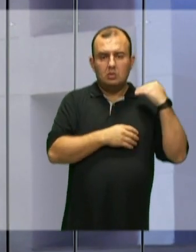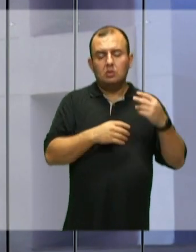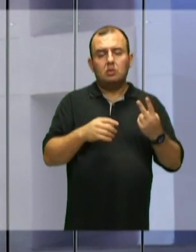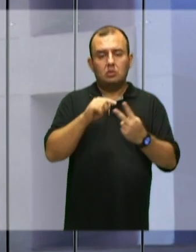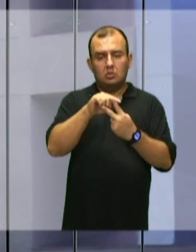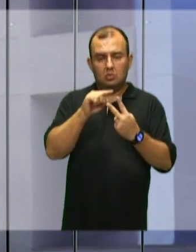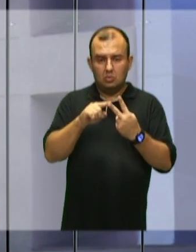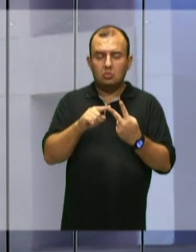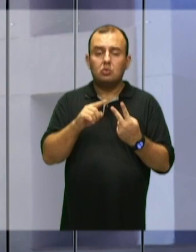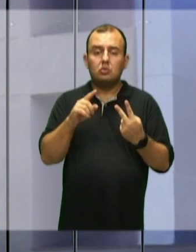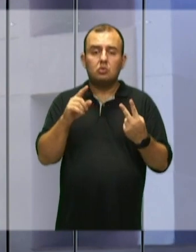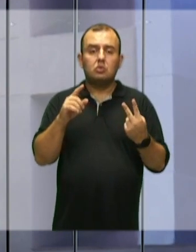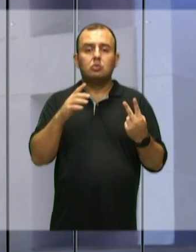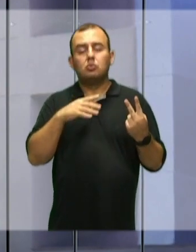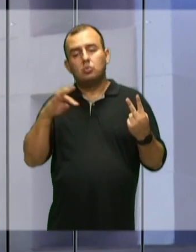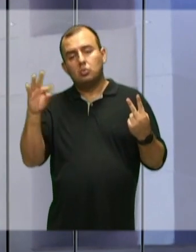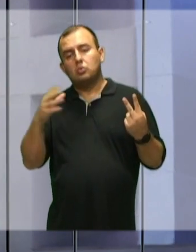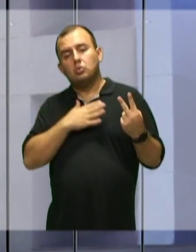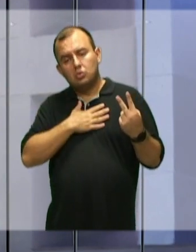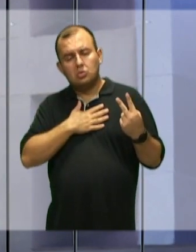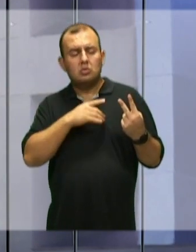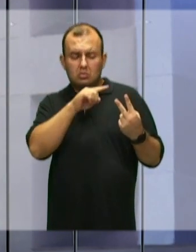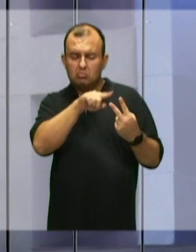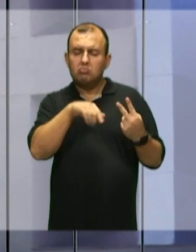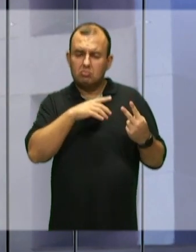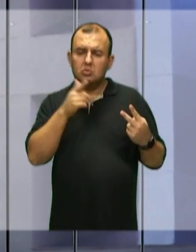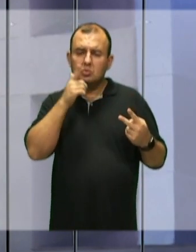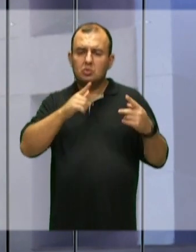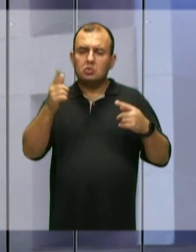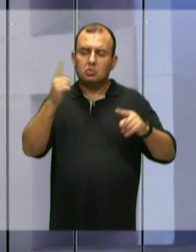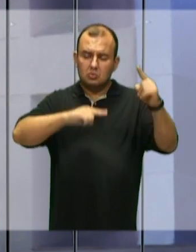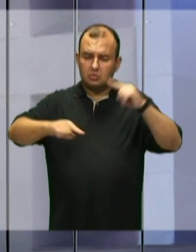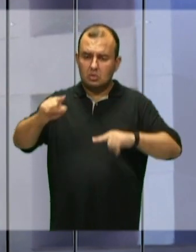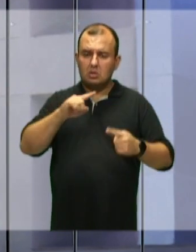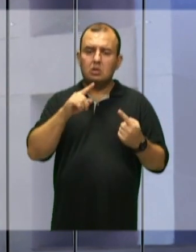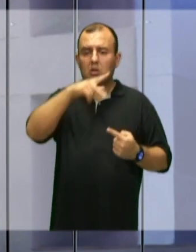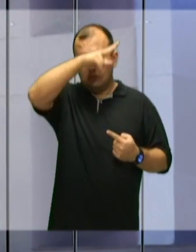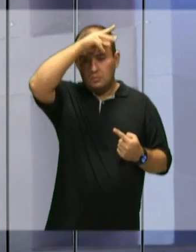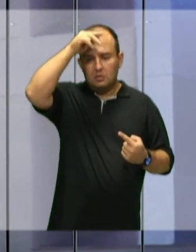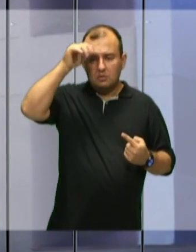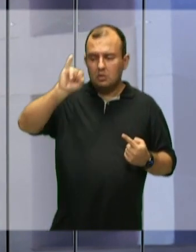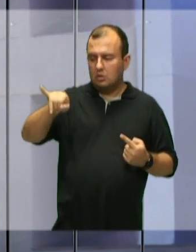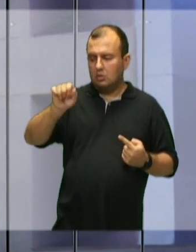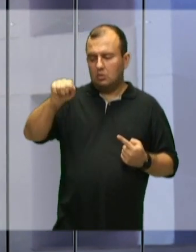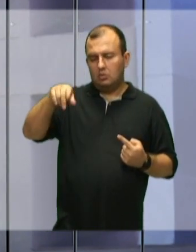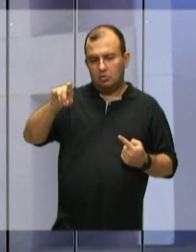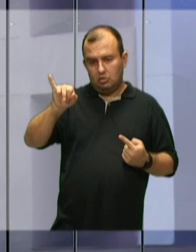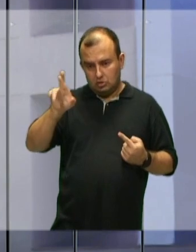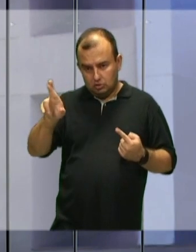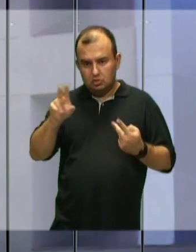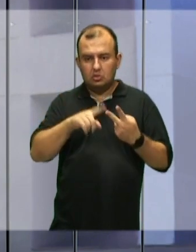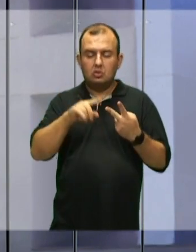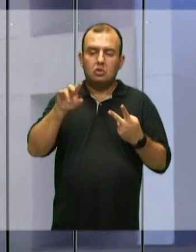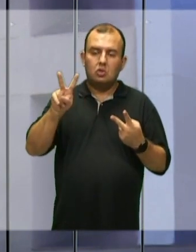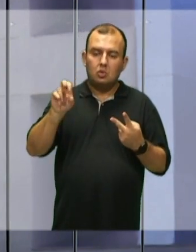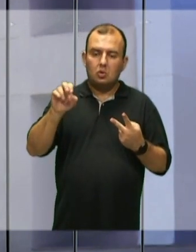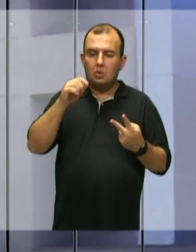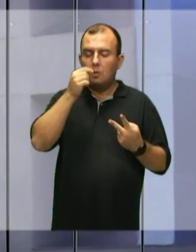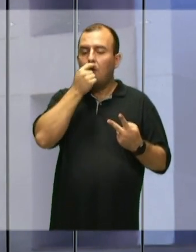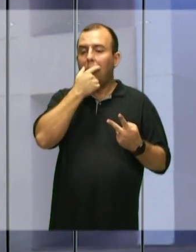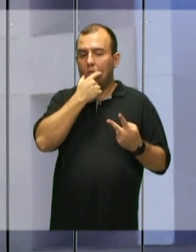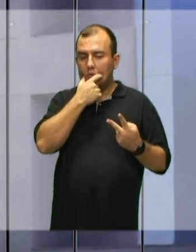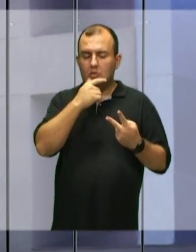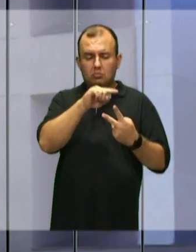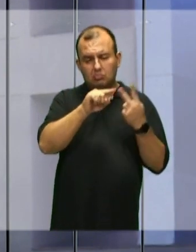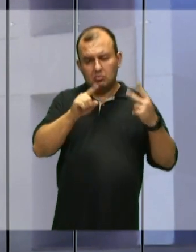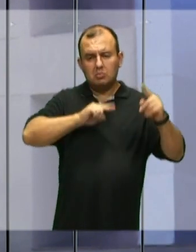eram Unos preferidos e realmente governaram a cidade aí por por 28 anos que é o prefeito Jandir e o prefeito Von lei Então esse ano com essa questão